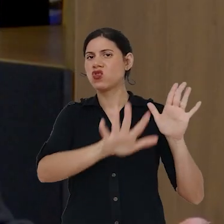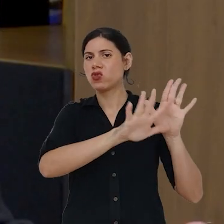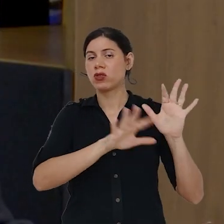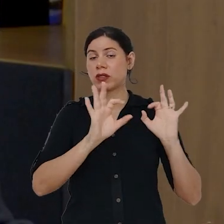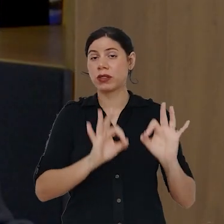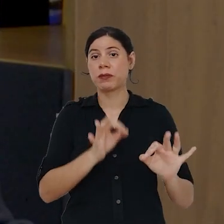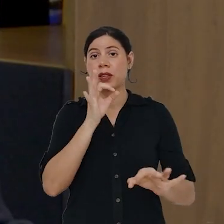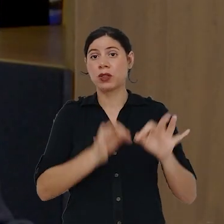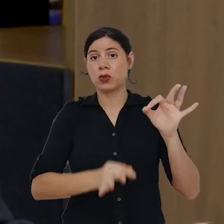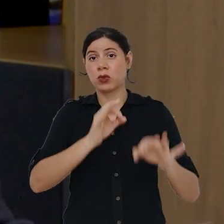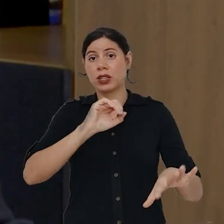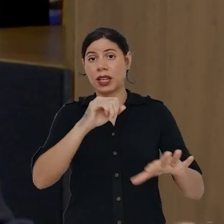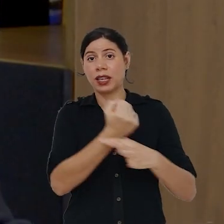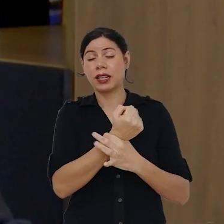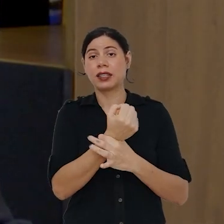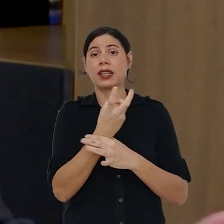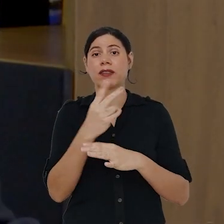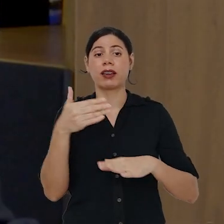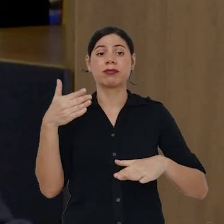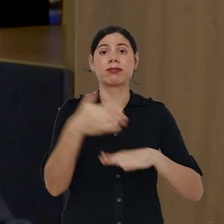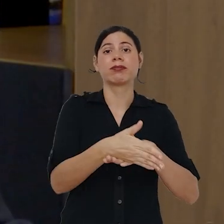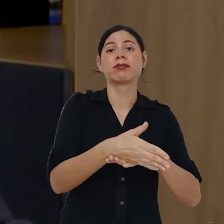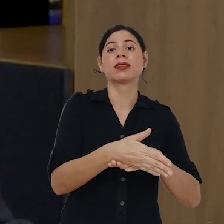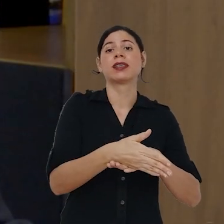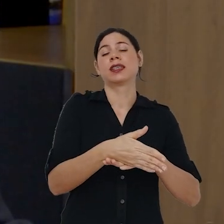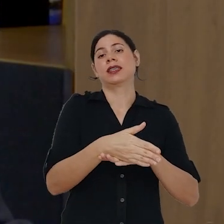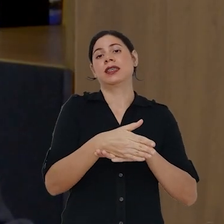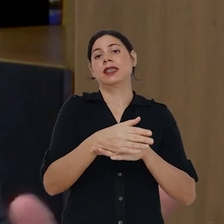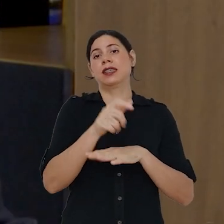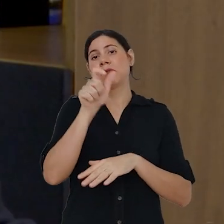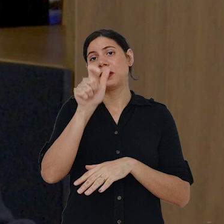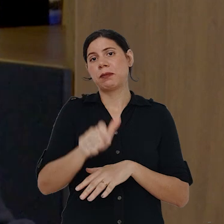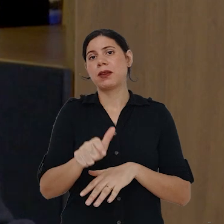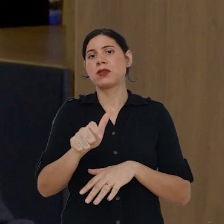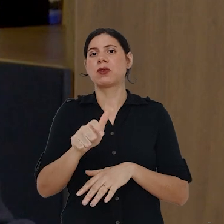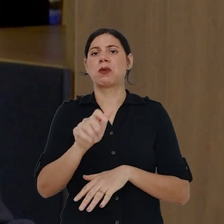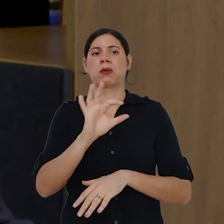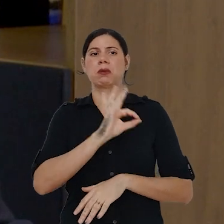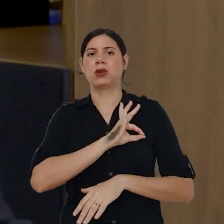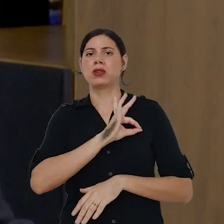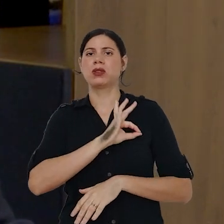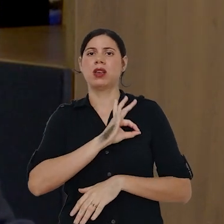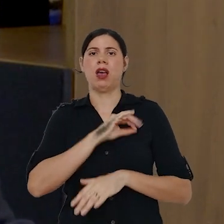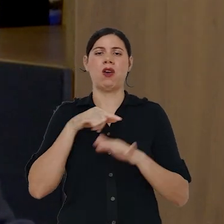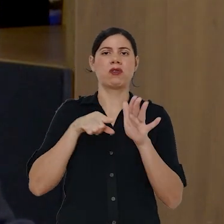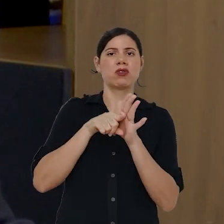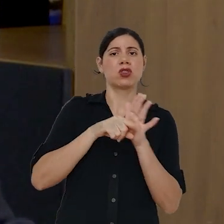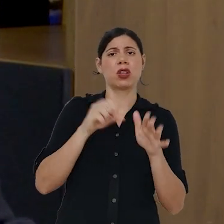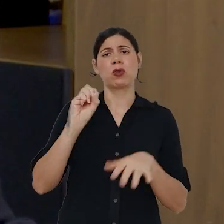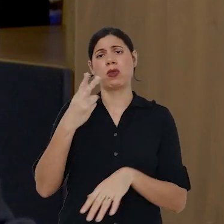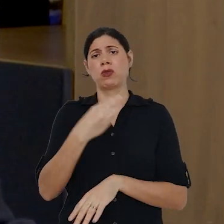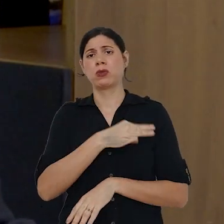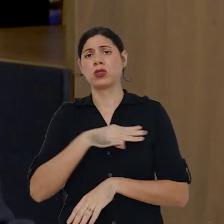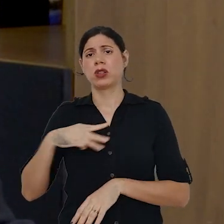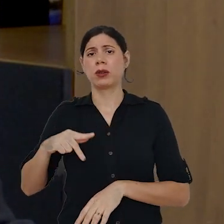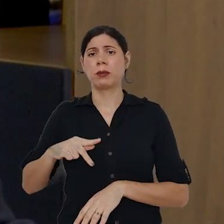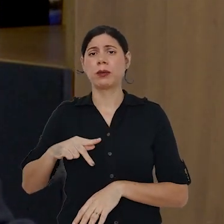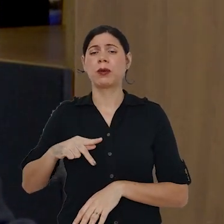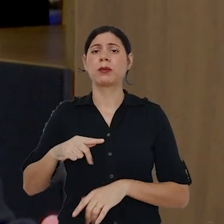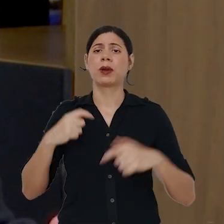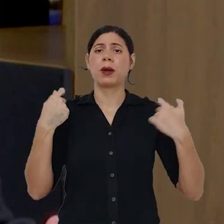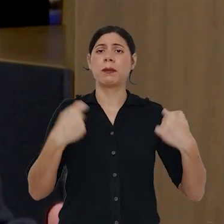vai intervir sempre que o investigador, a autoridade policial ou o próprio Ministério Público precisarem de uma